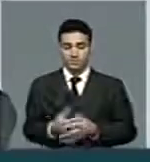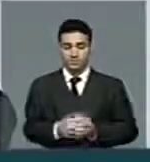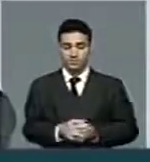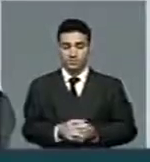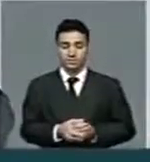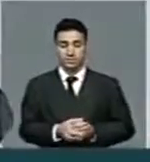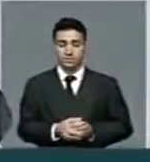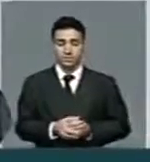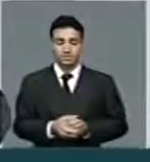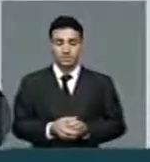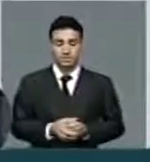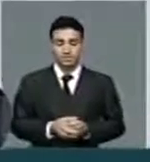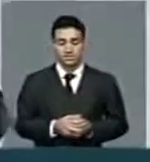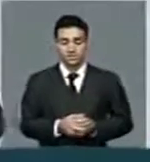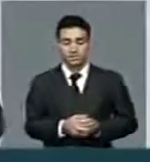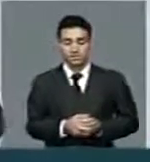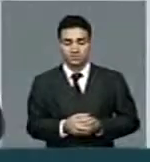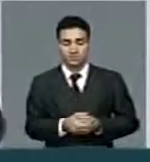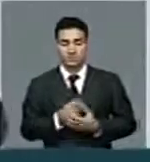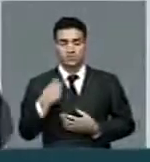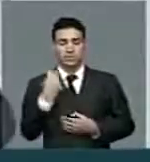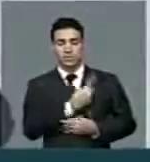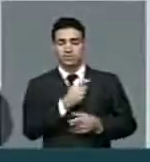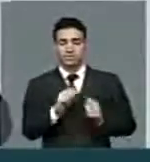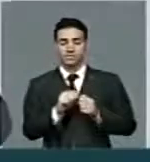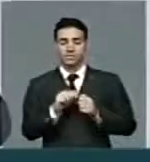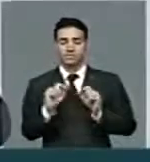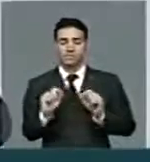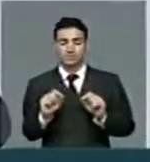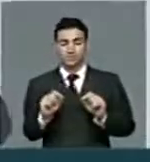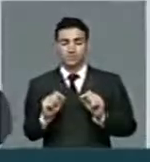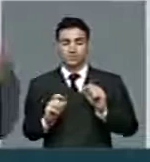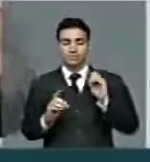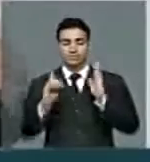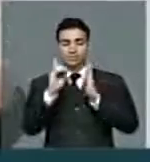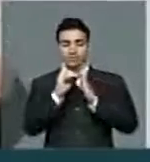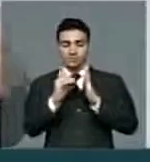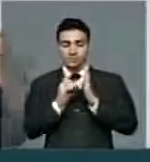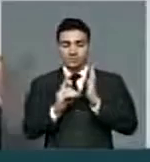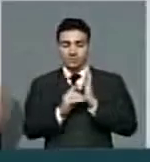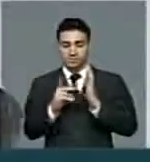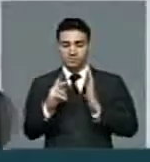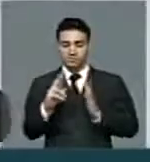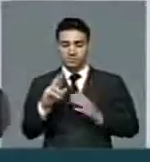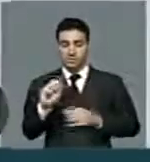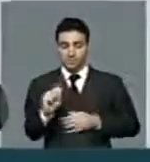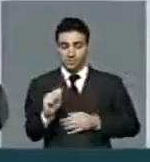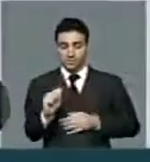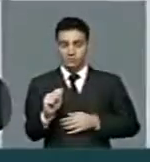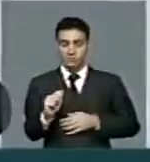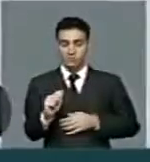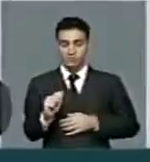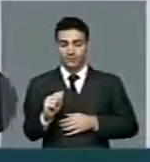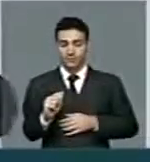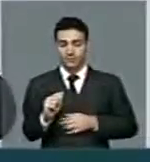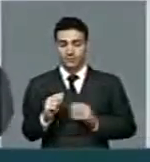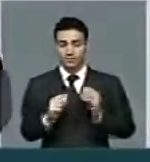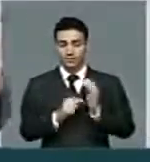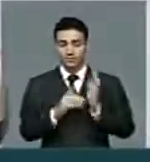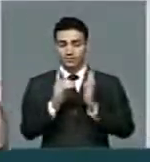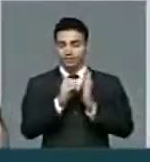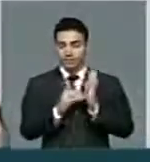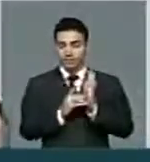nós vamos. O que nós estamos fazendo? O decreto do PRA, o chamado decreto do PRA, que são